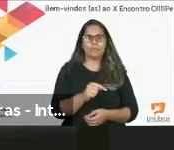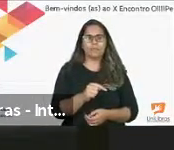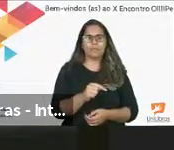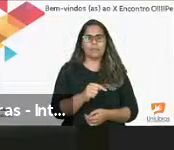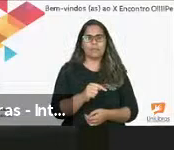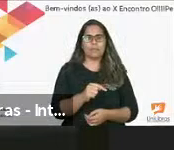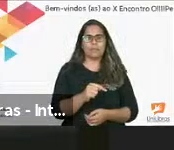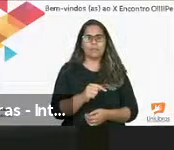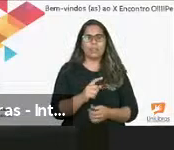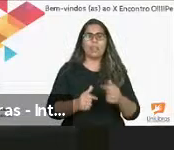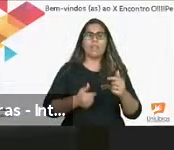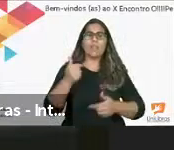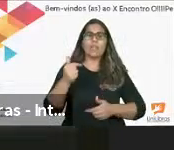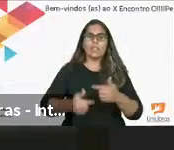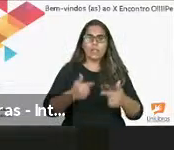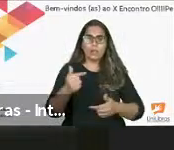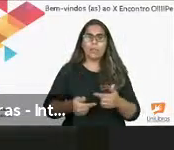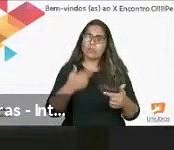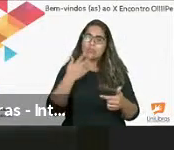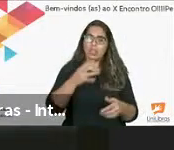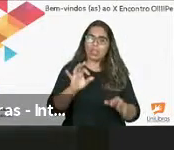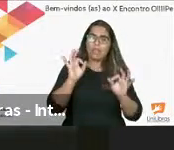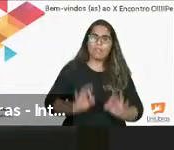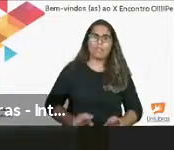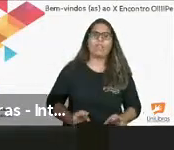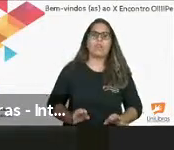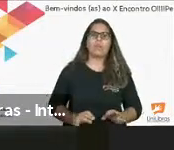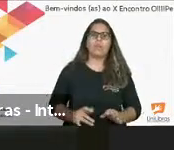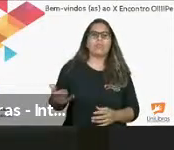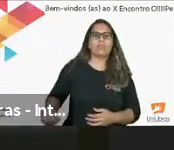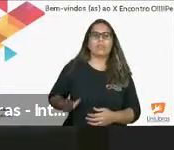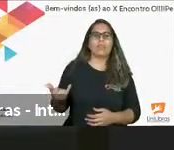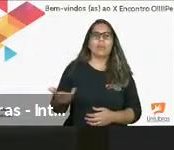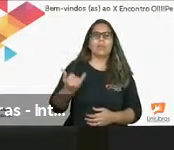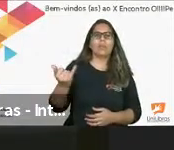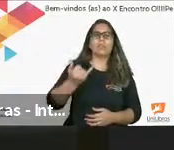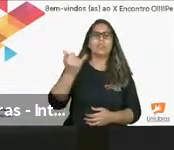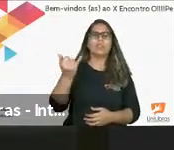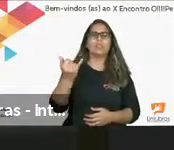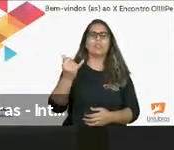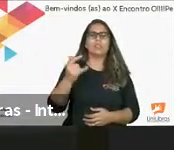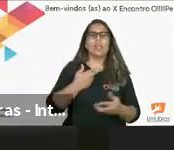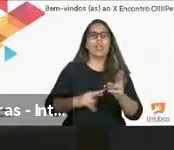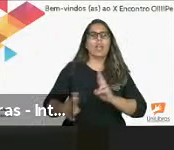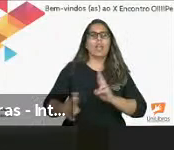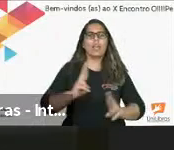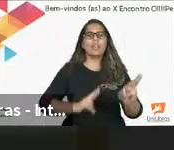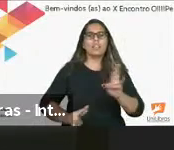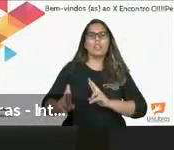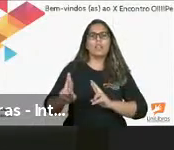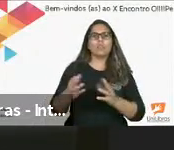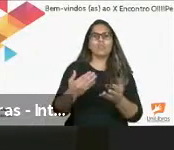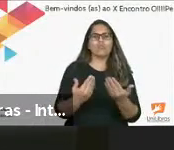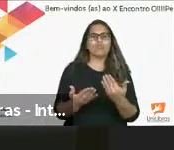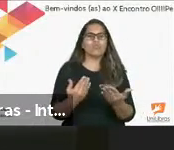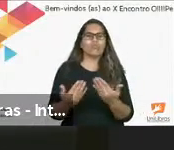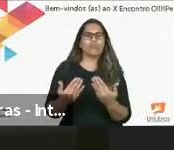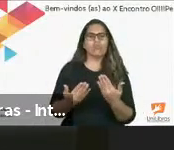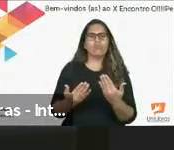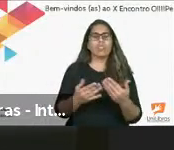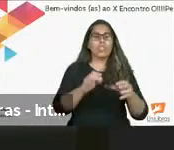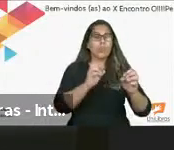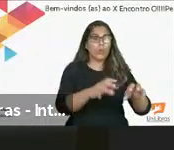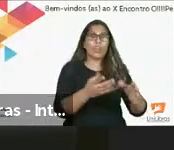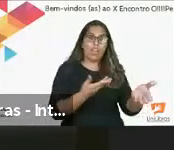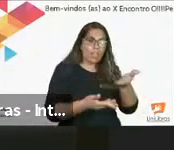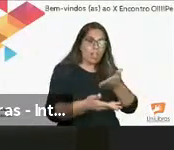Paulo Freire vai trabalhar e vai reafirmar a importância da relação dialógica. Então, educar é o